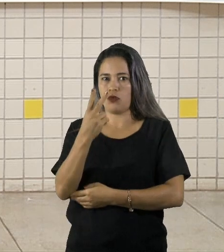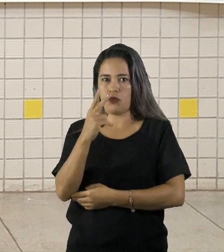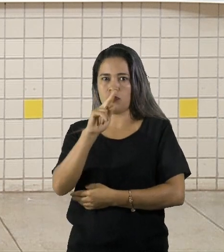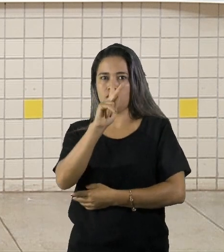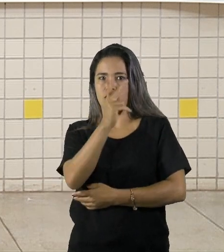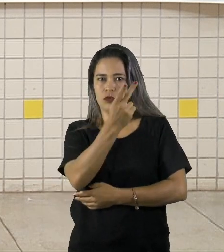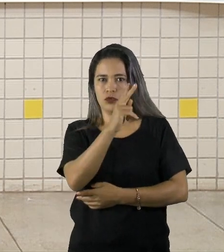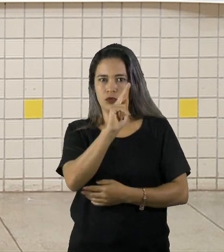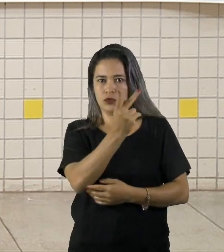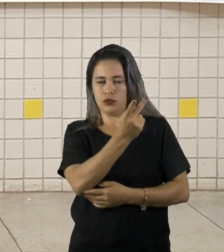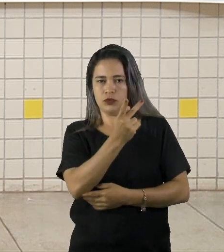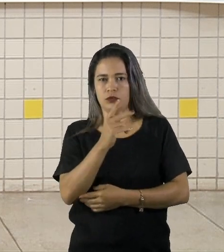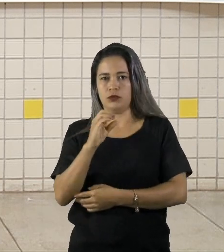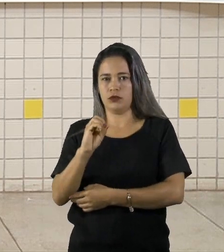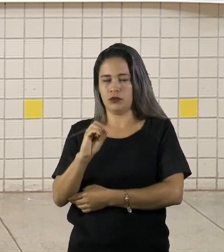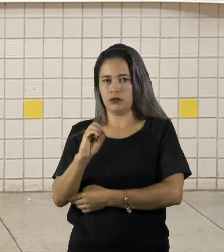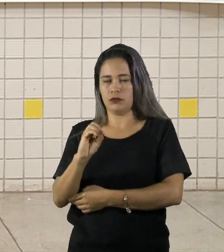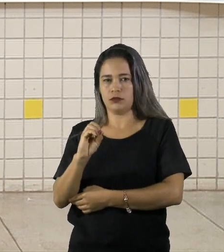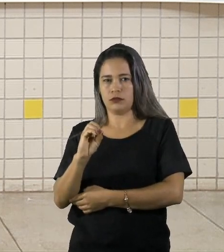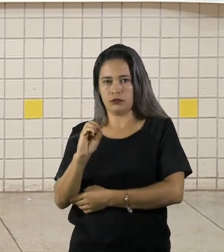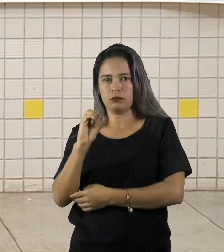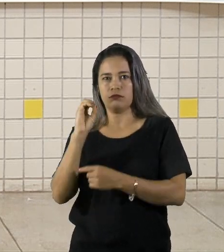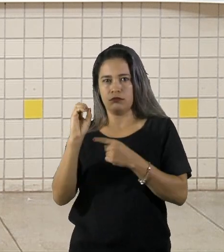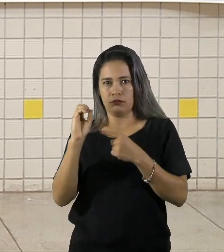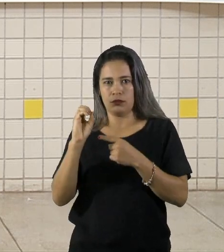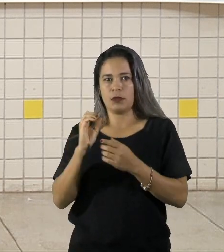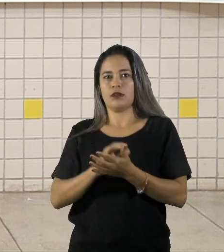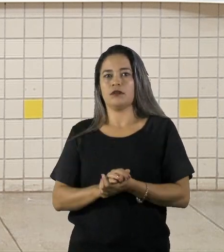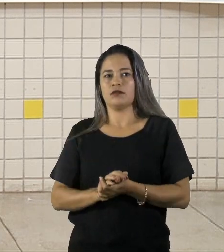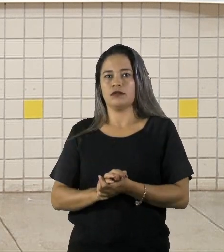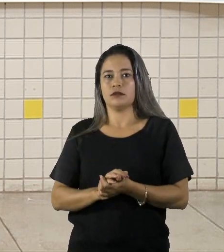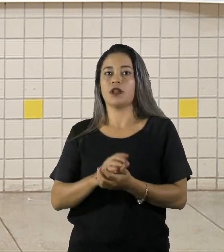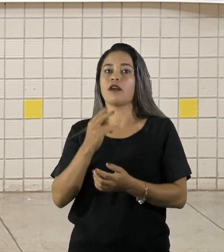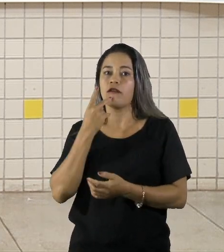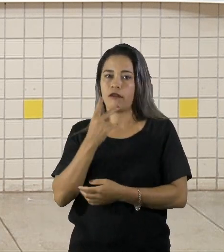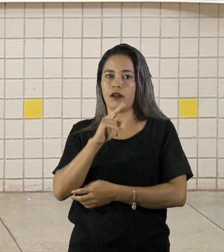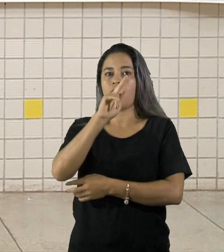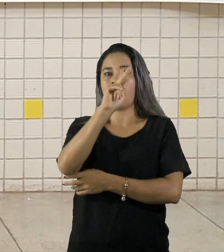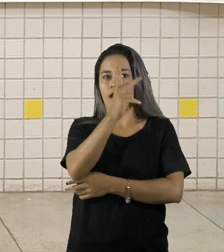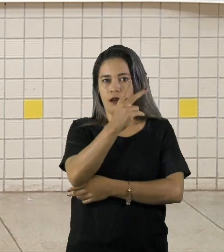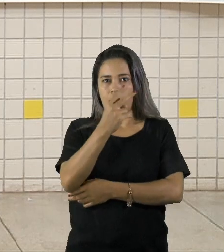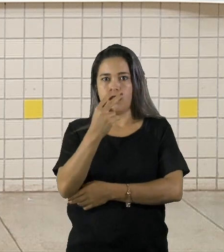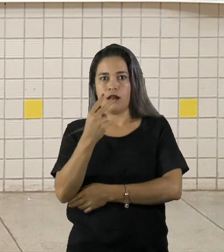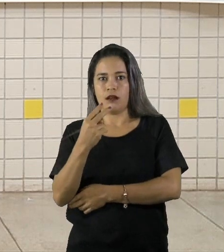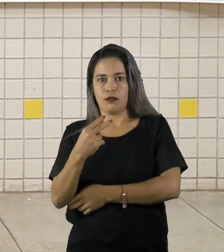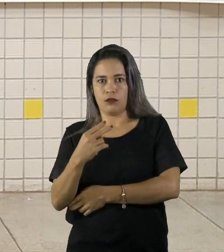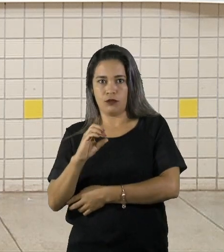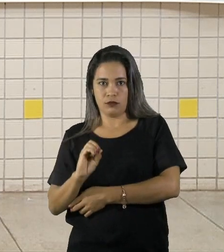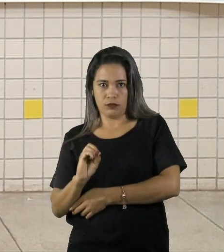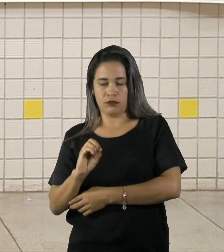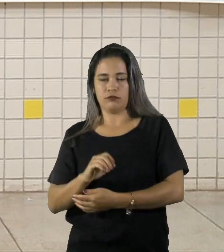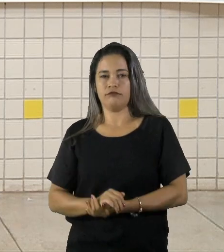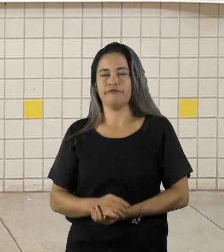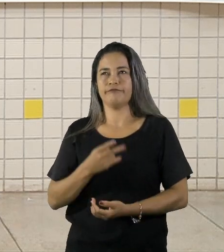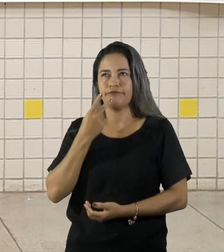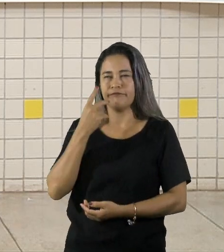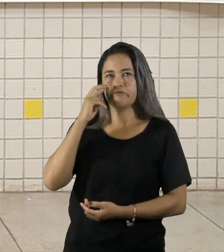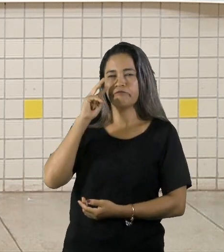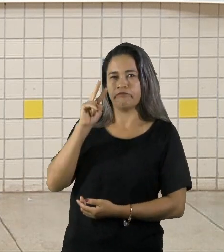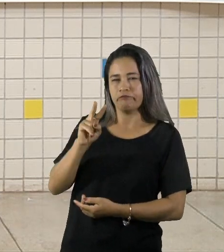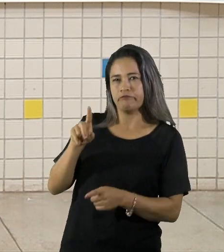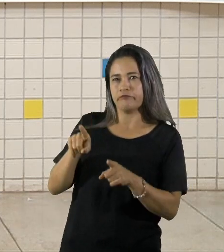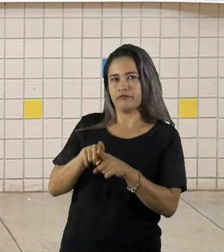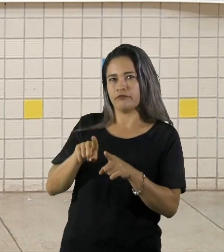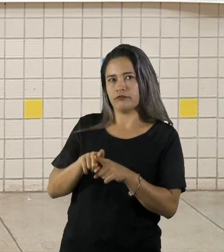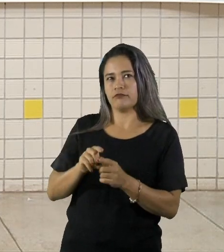e 1 de oxigênio. Então, a gente diz que a fórmula da água é H2O. Nós vimos também sobre os estados